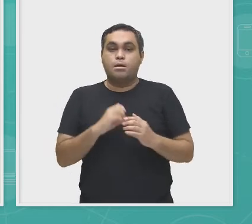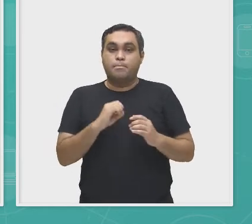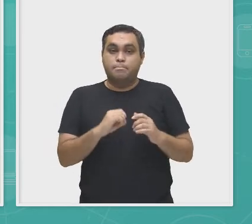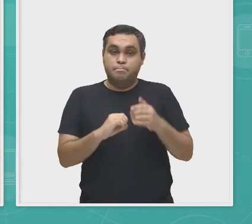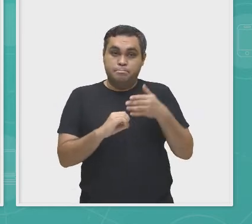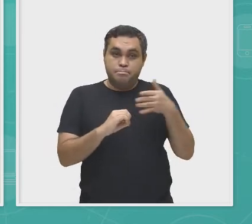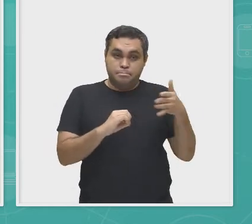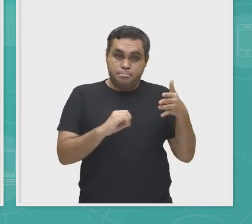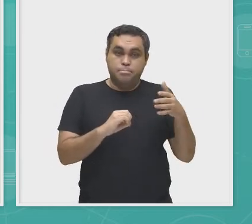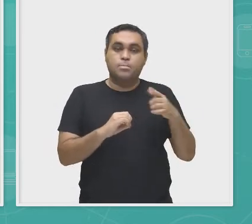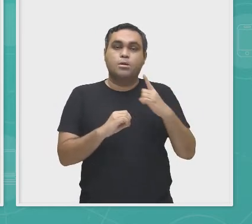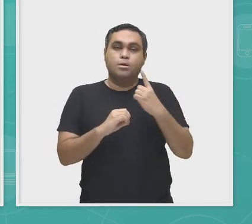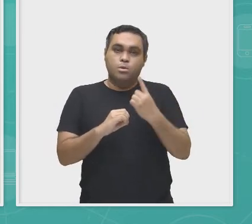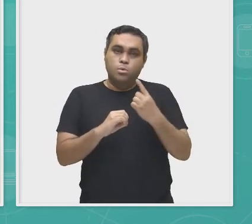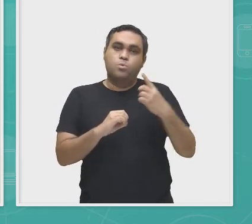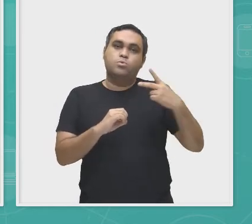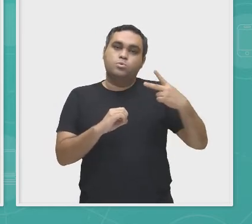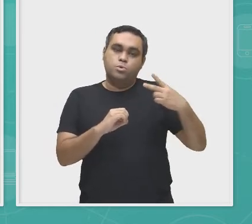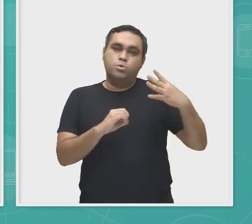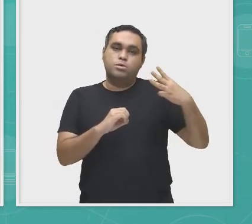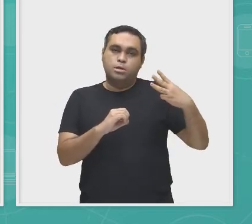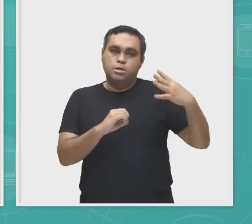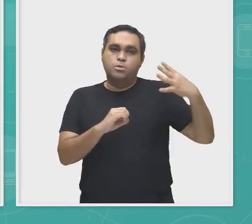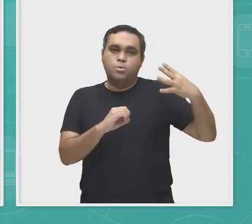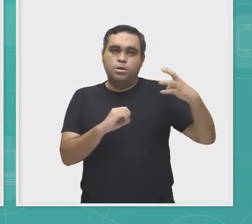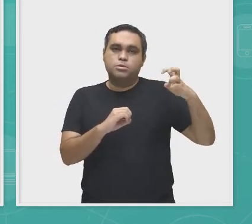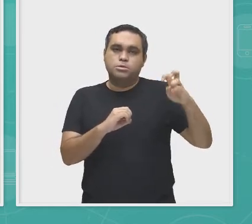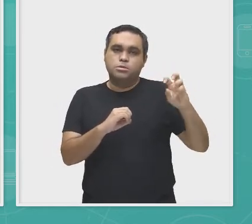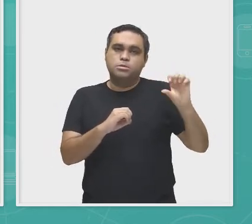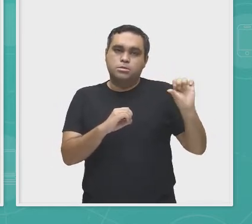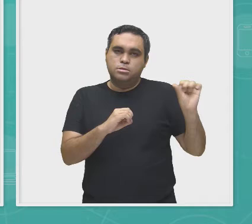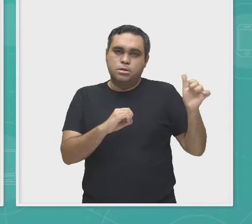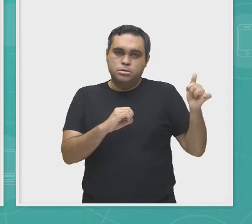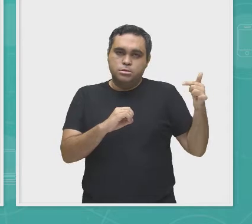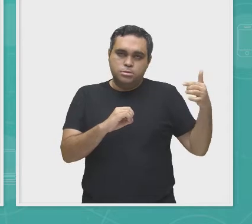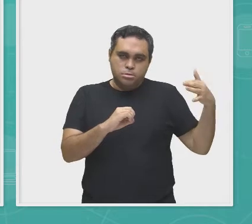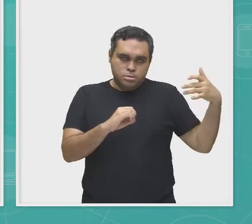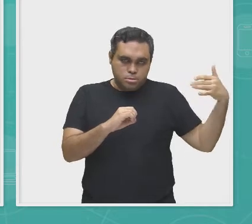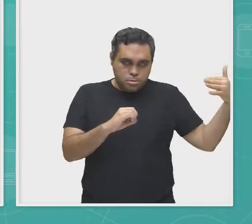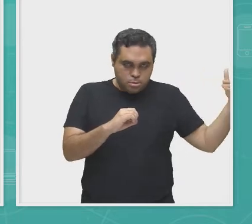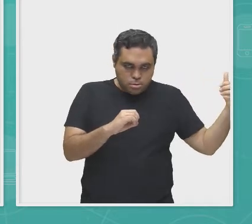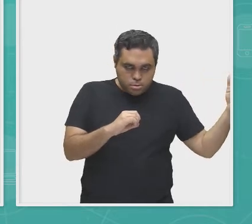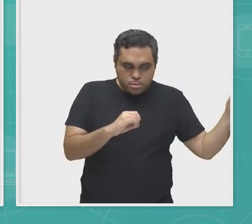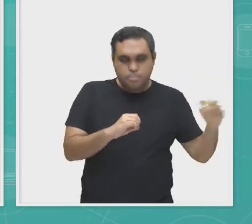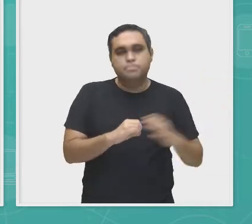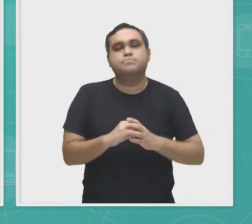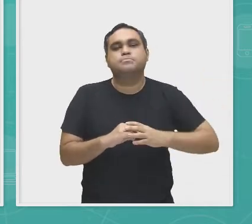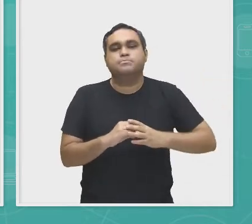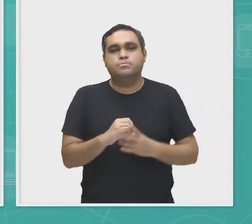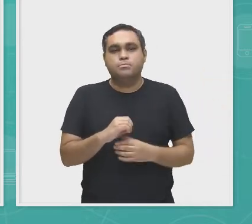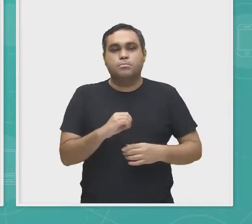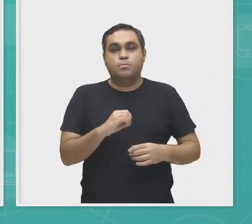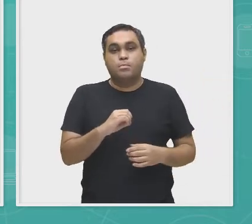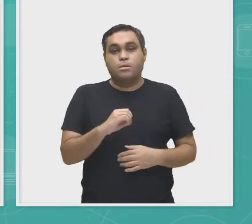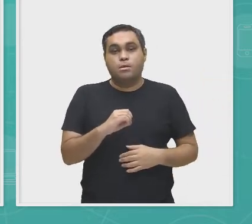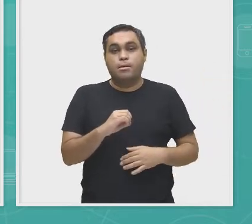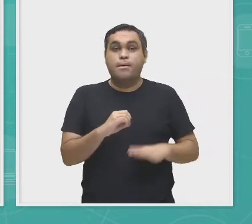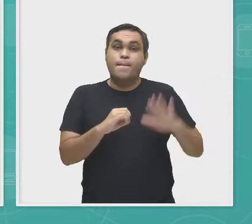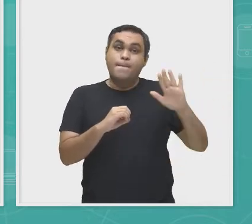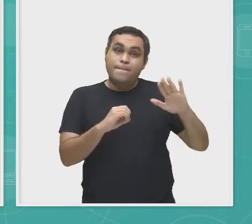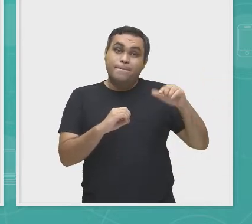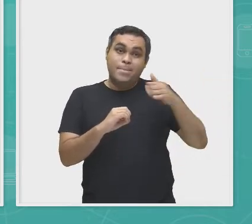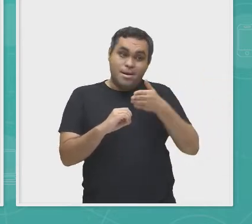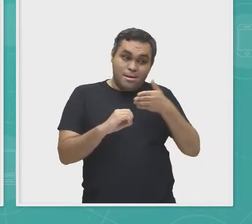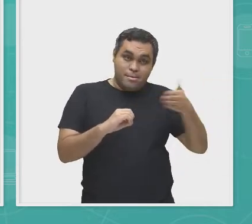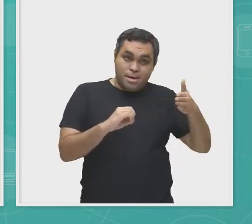também. 1, 2, 3, 4, 5, 6, 7, 8, 9, 10. Só que para cá nós temos os